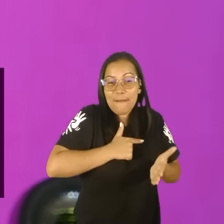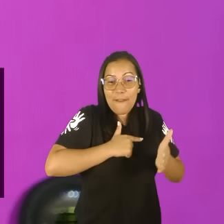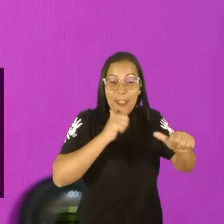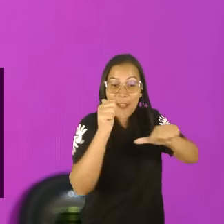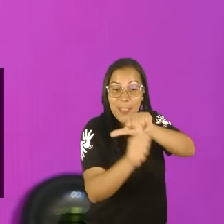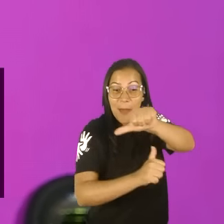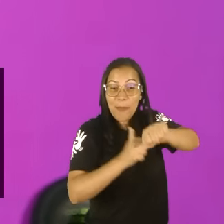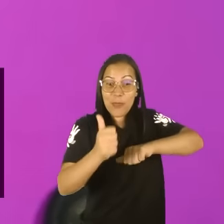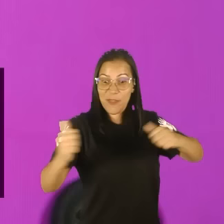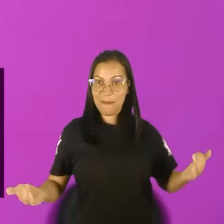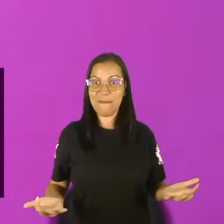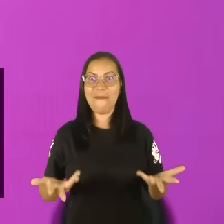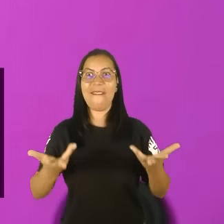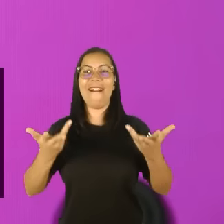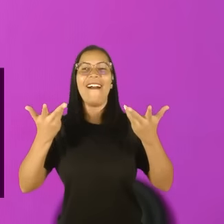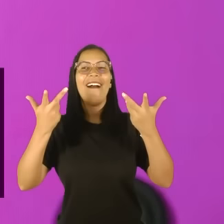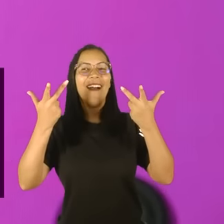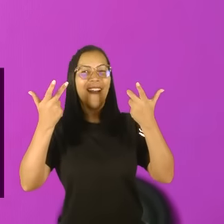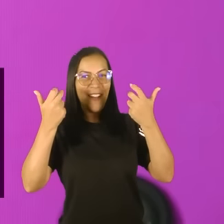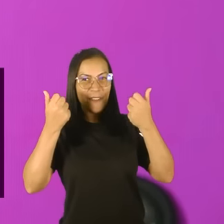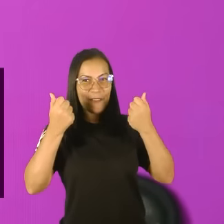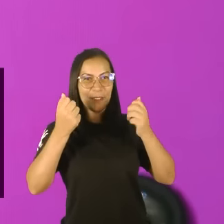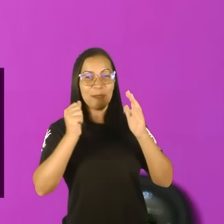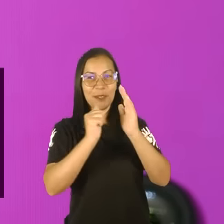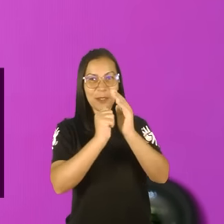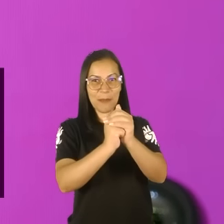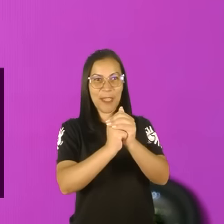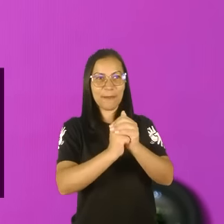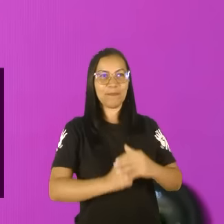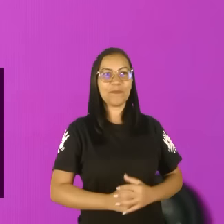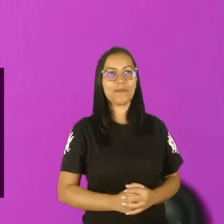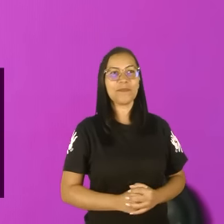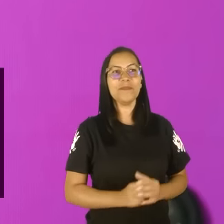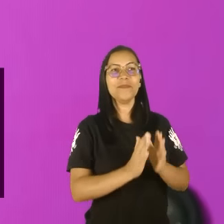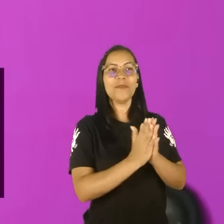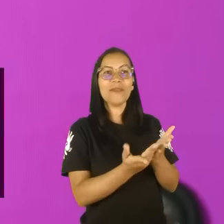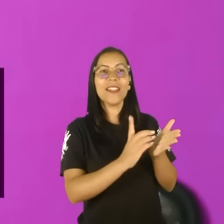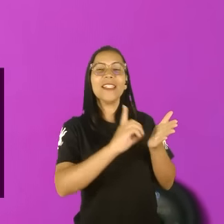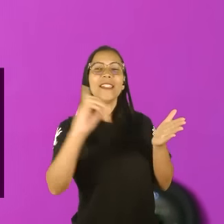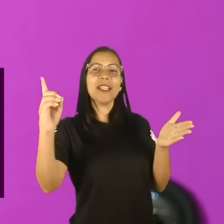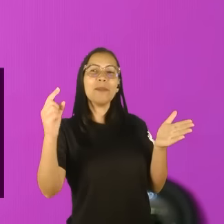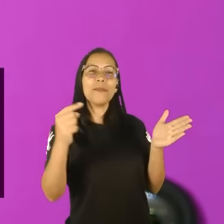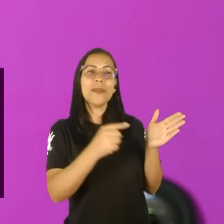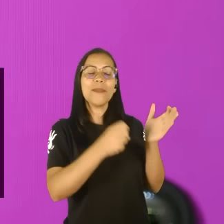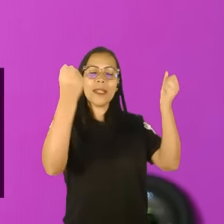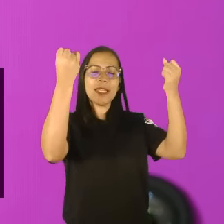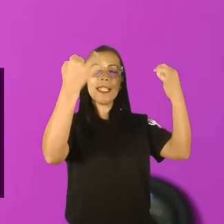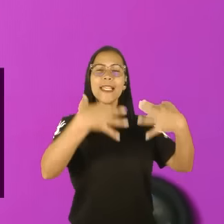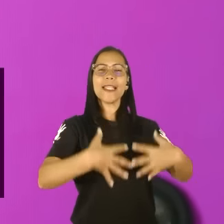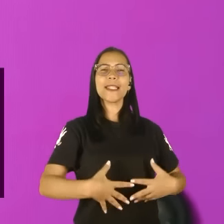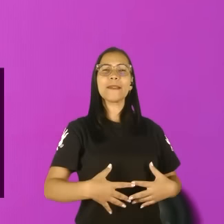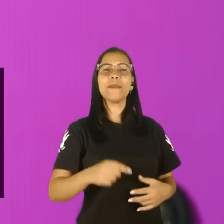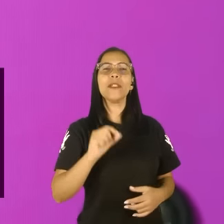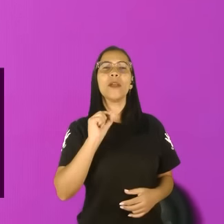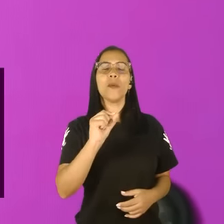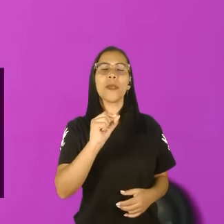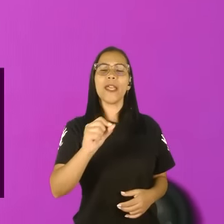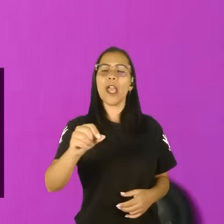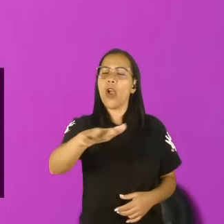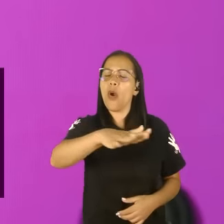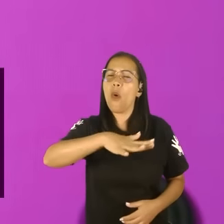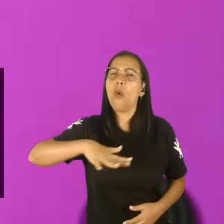Lucas 1,80 diz assim, o menino crescia e se fortalecia em espírito.